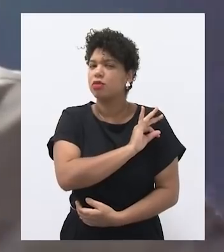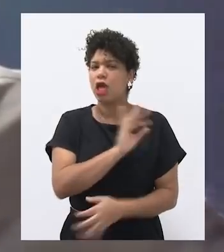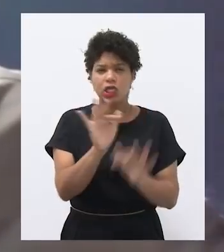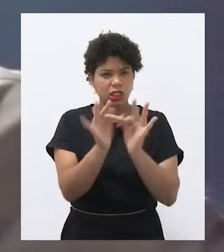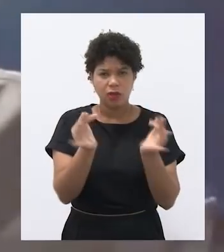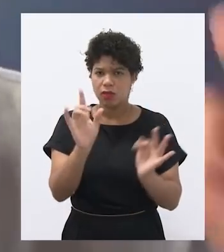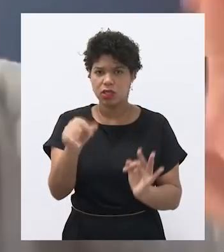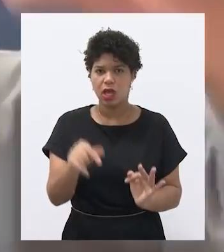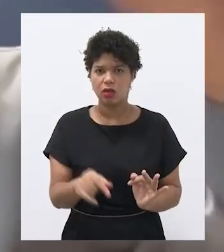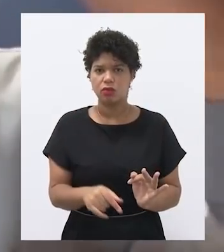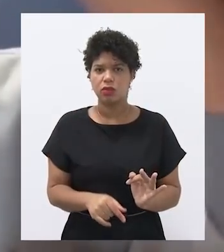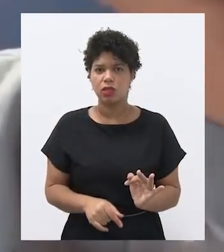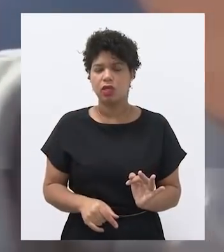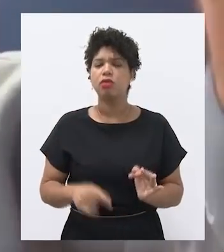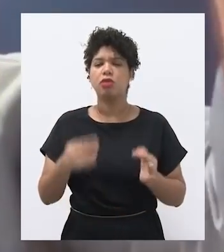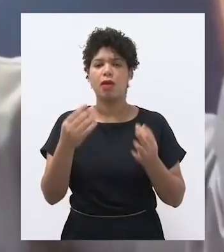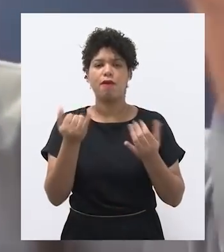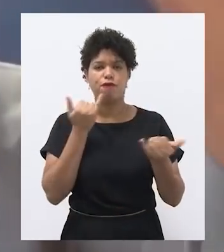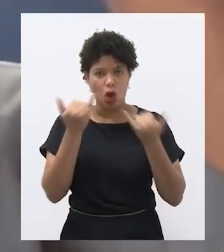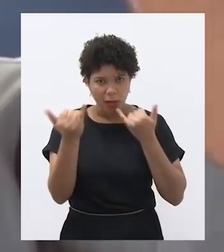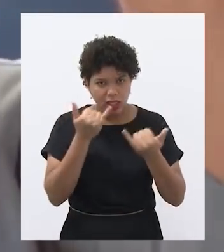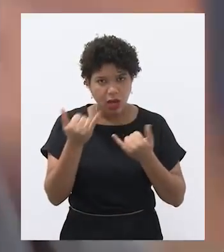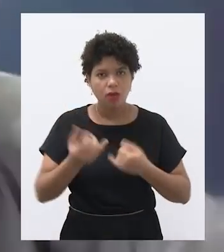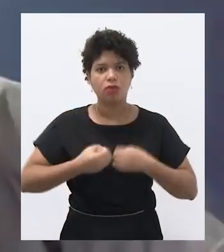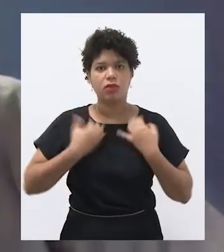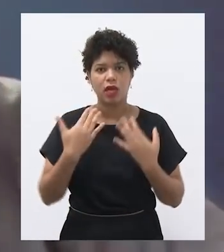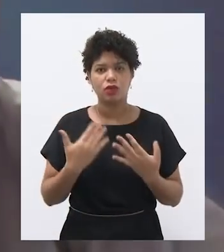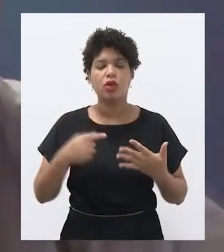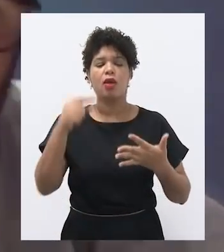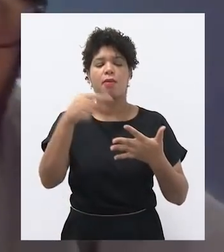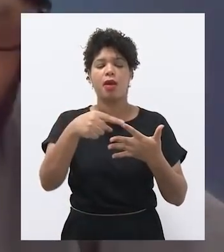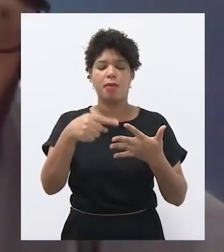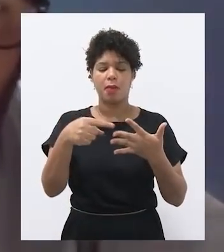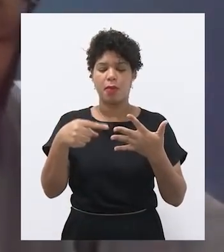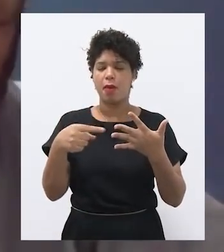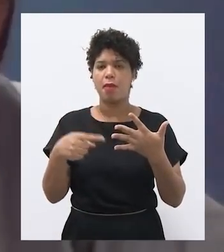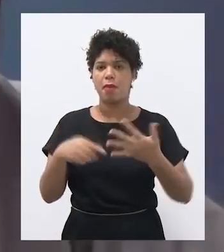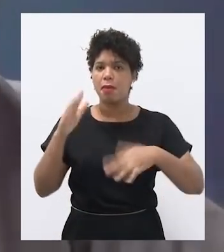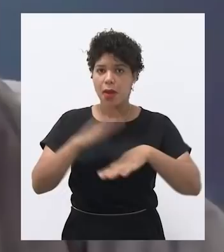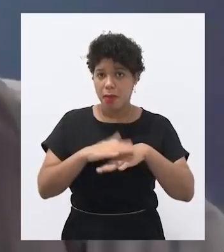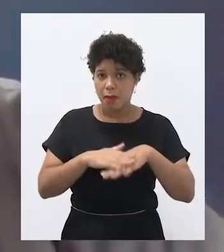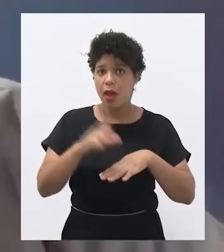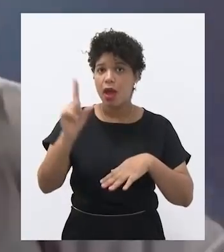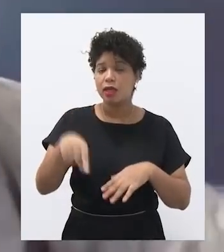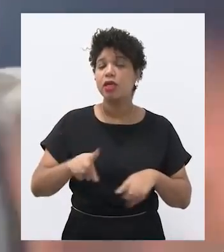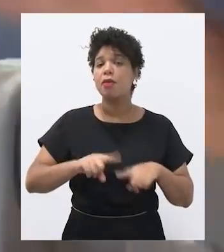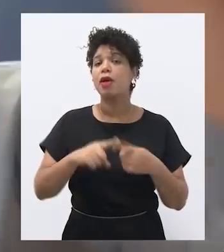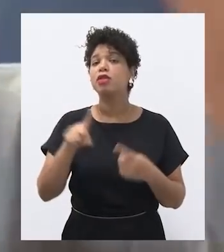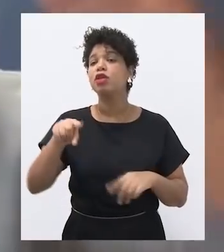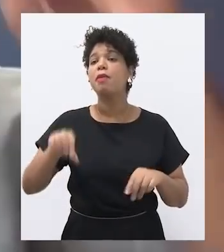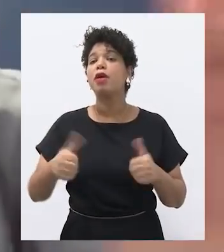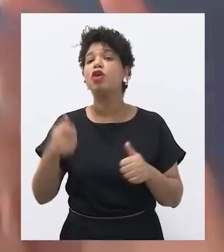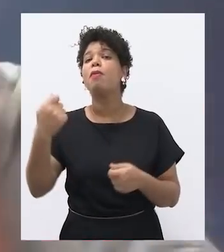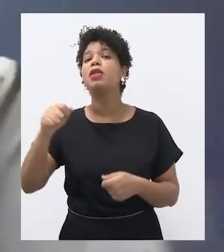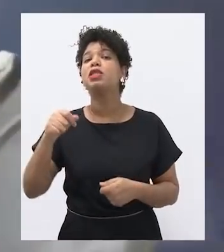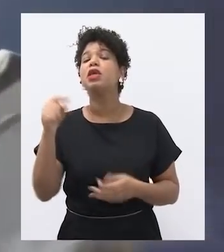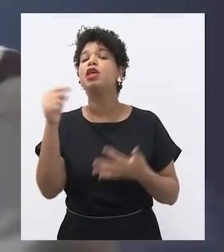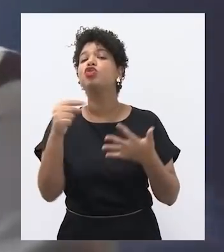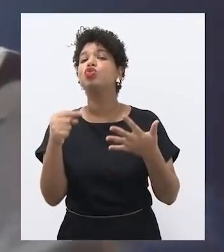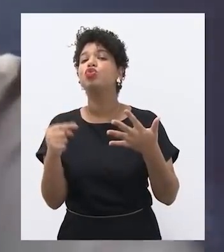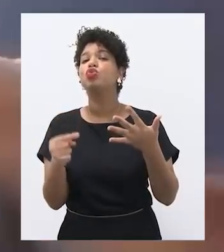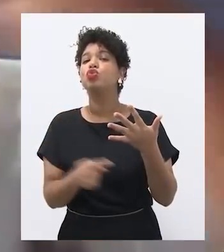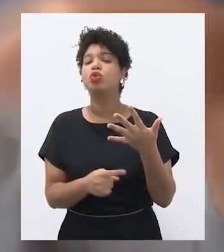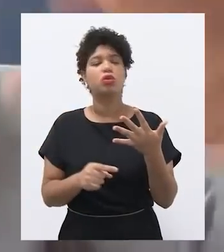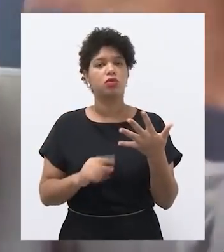Ele é o seguinte, olha só, essa ferramenta faz isso, para que ela faça isso melhor, você precisa fazer isso, isso, isso,